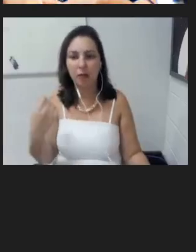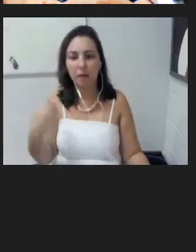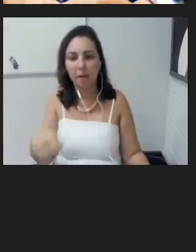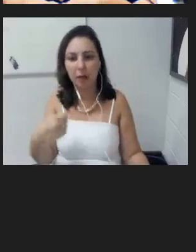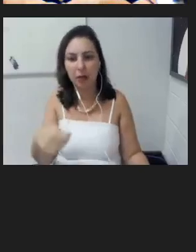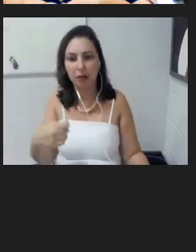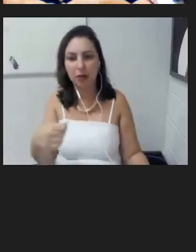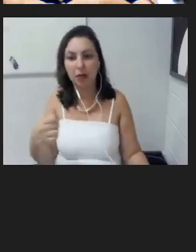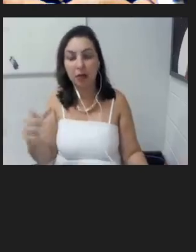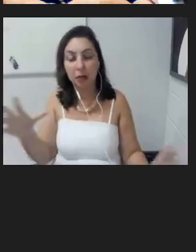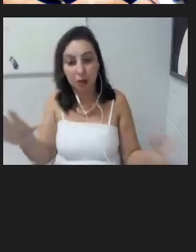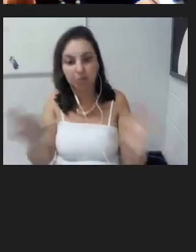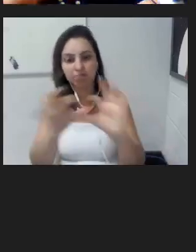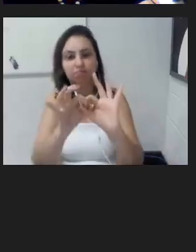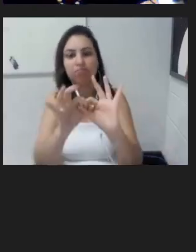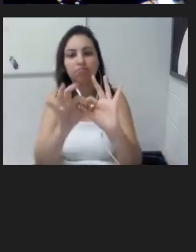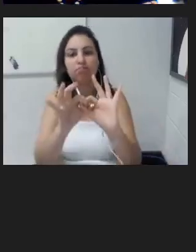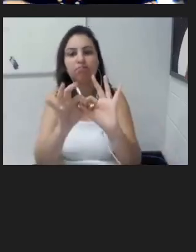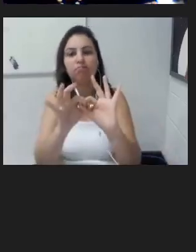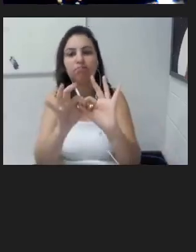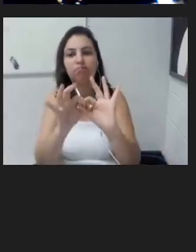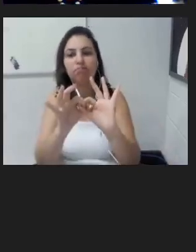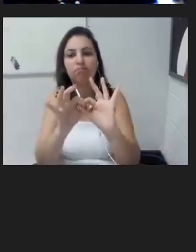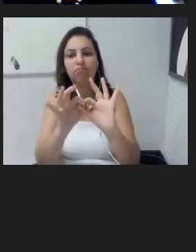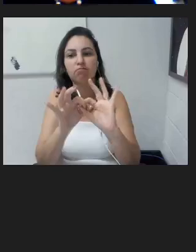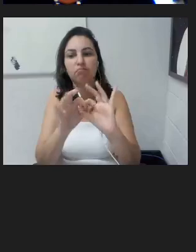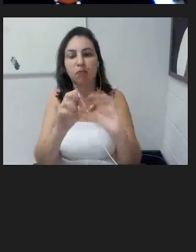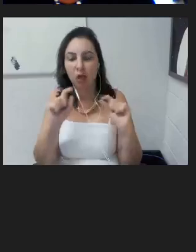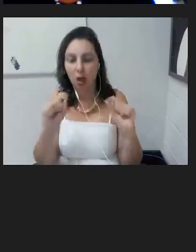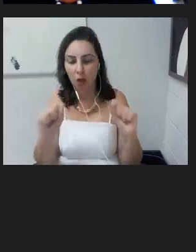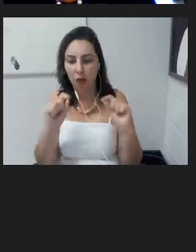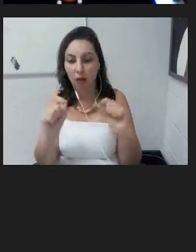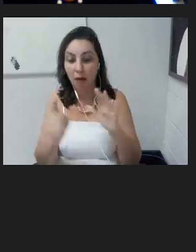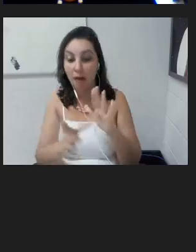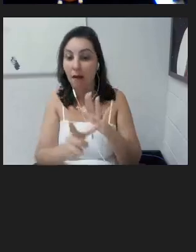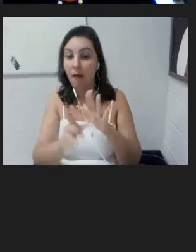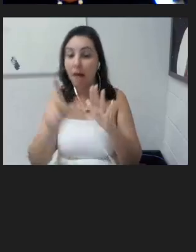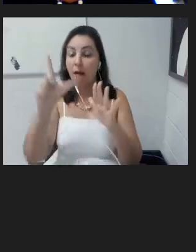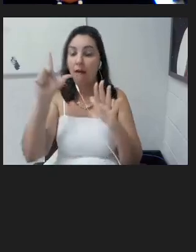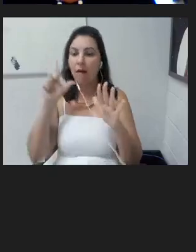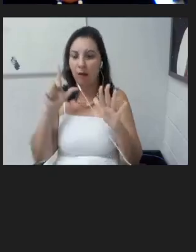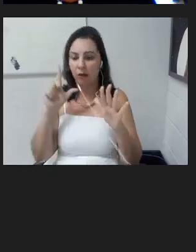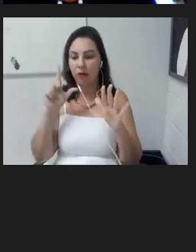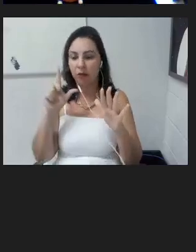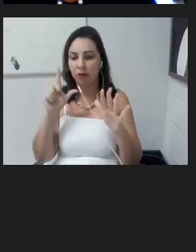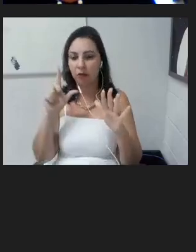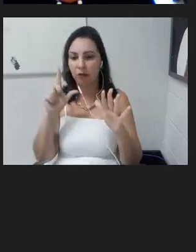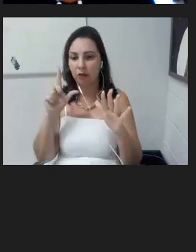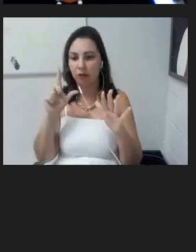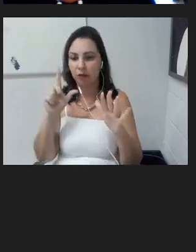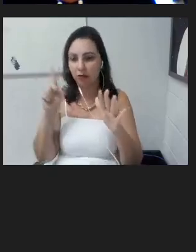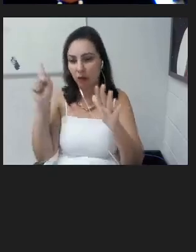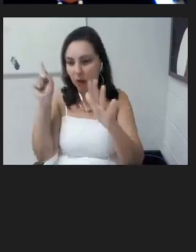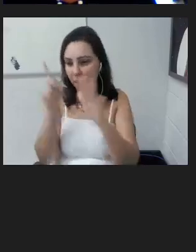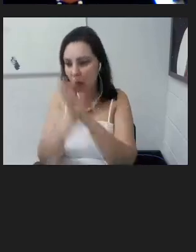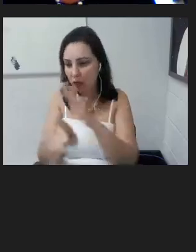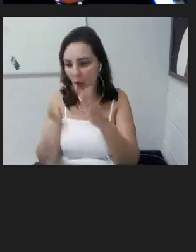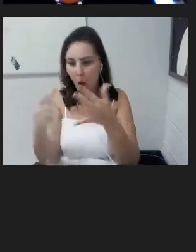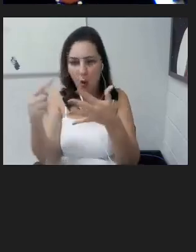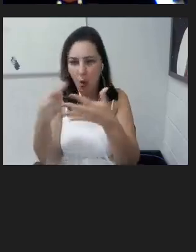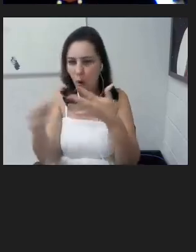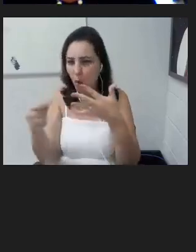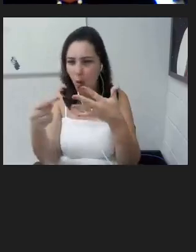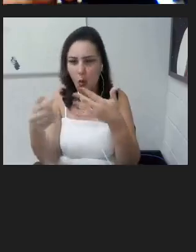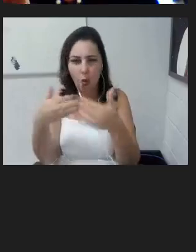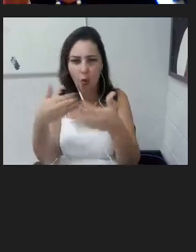rede. A abordagem é, antes de chegar para ele e perguntar qualquer coisa,